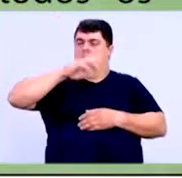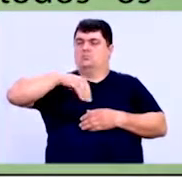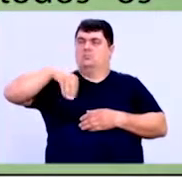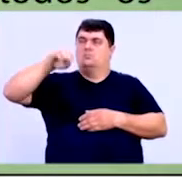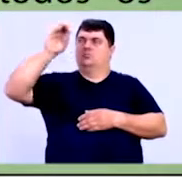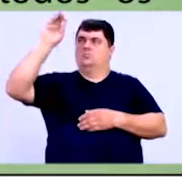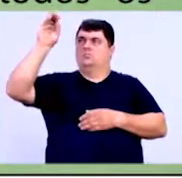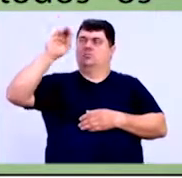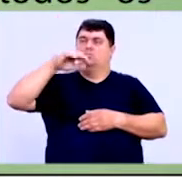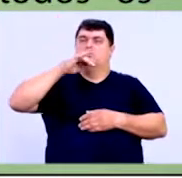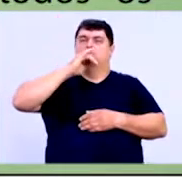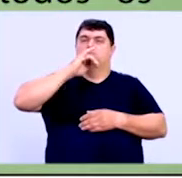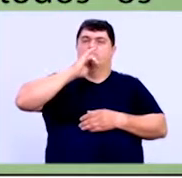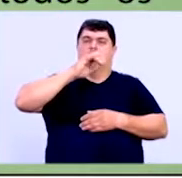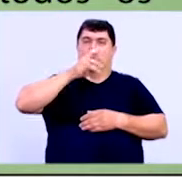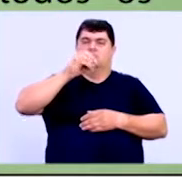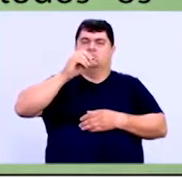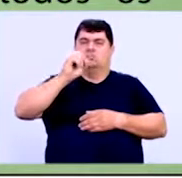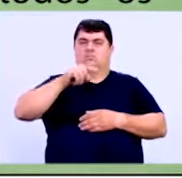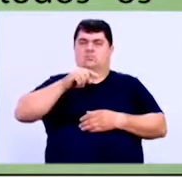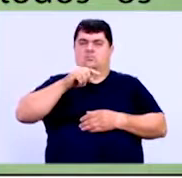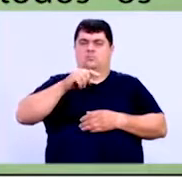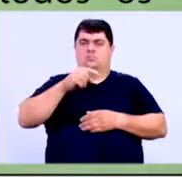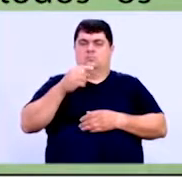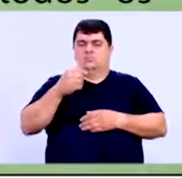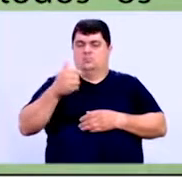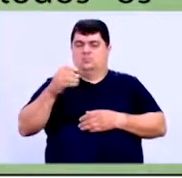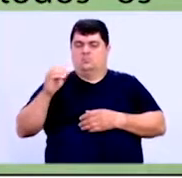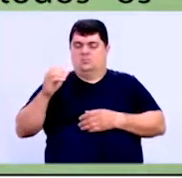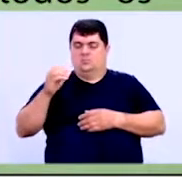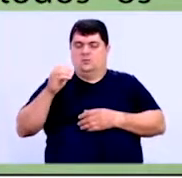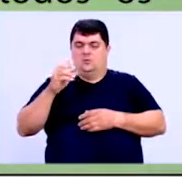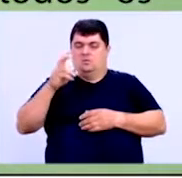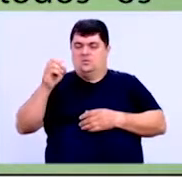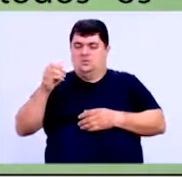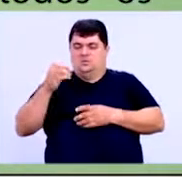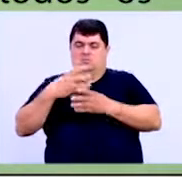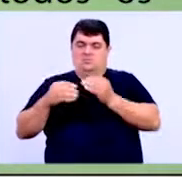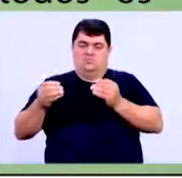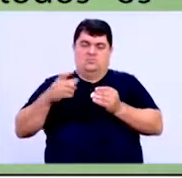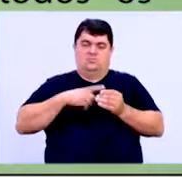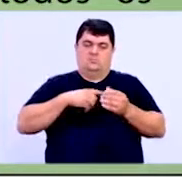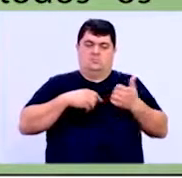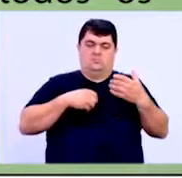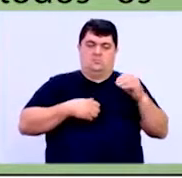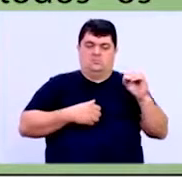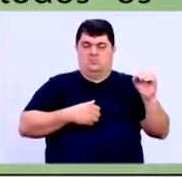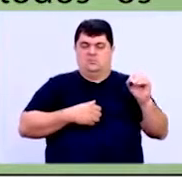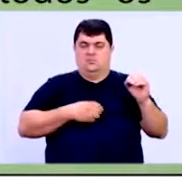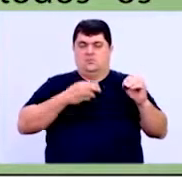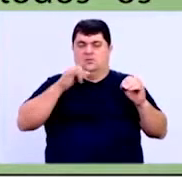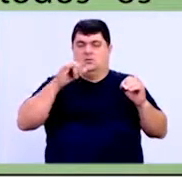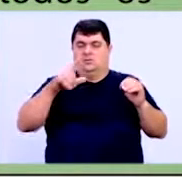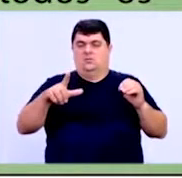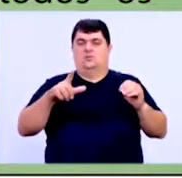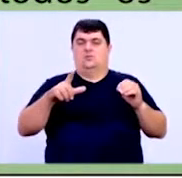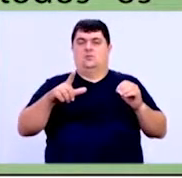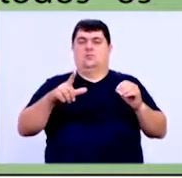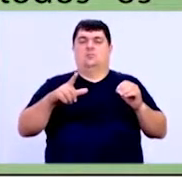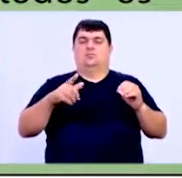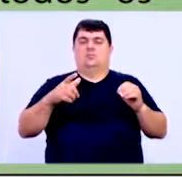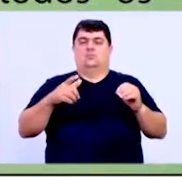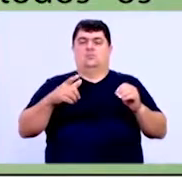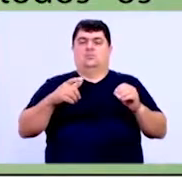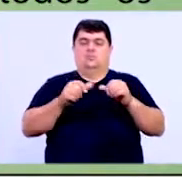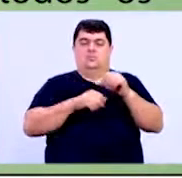meu caixa. 50 com 50 é 100. Então, no mês de fevereiro, vai virar 100 mil. O final vira o